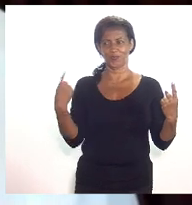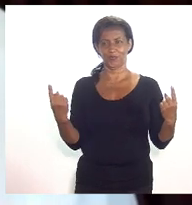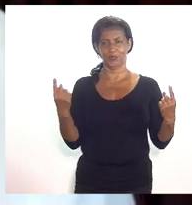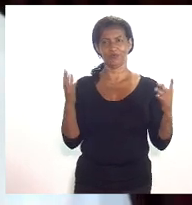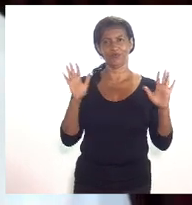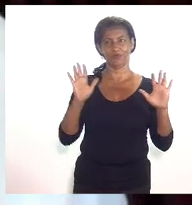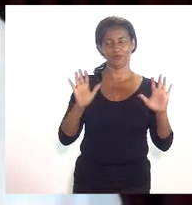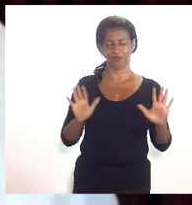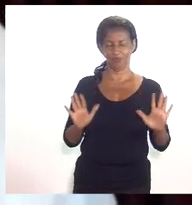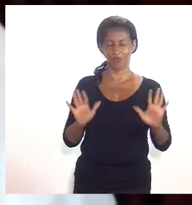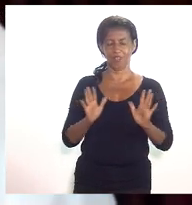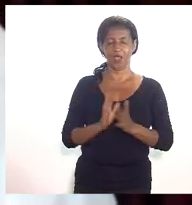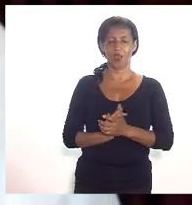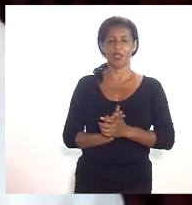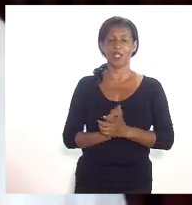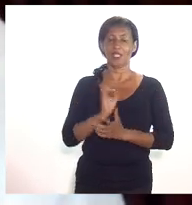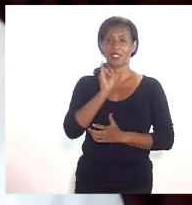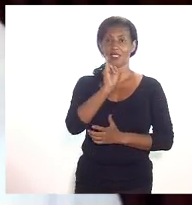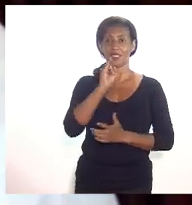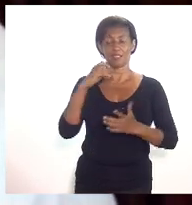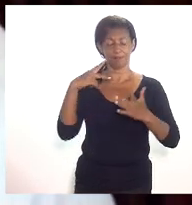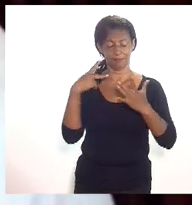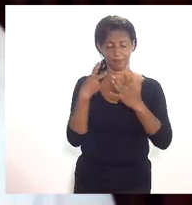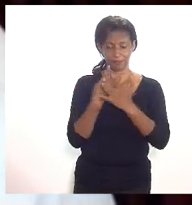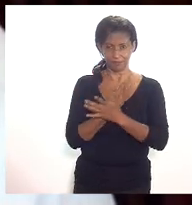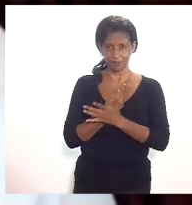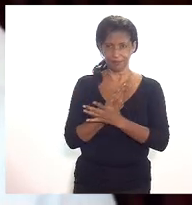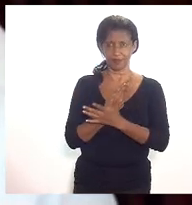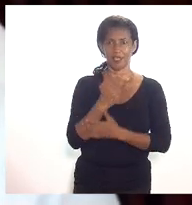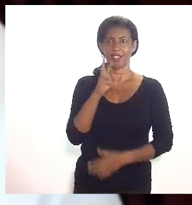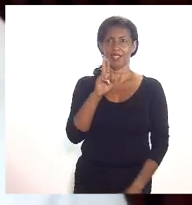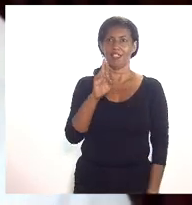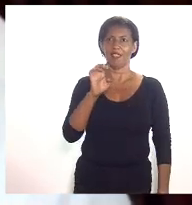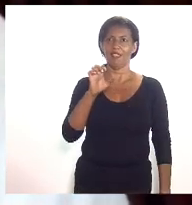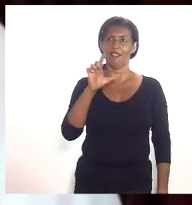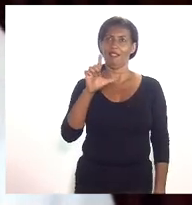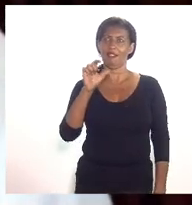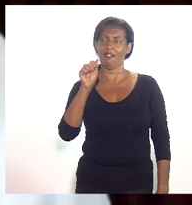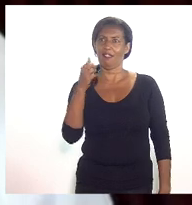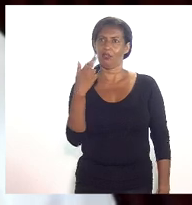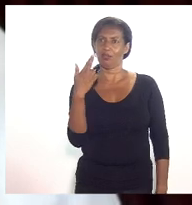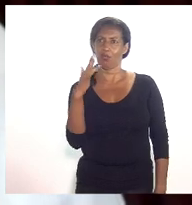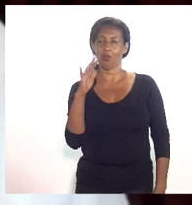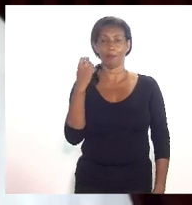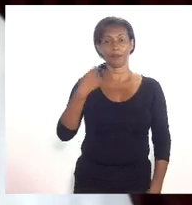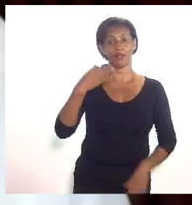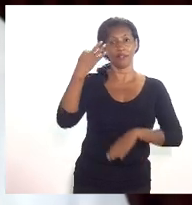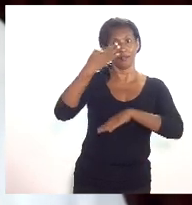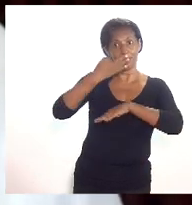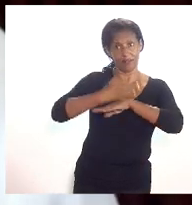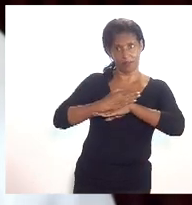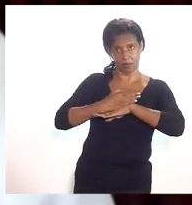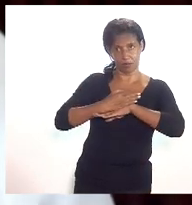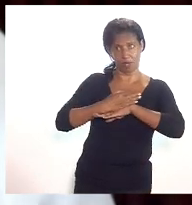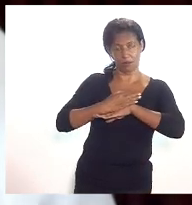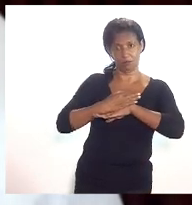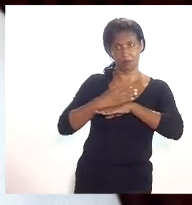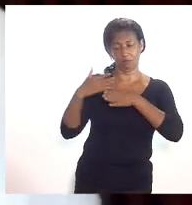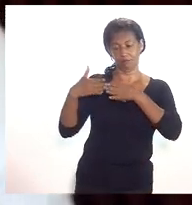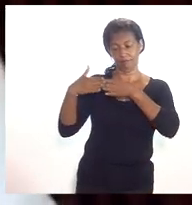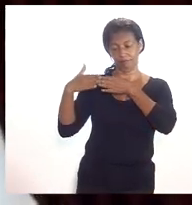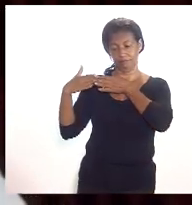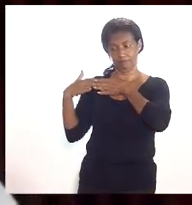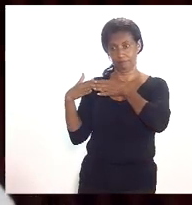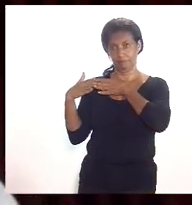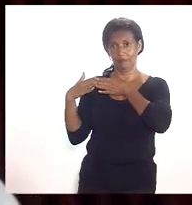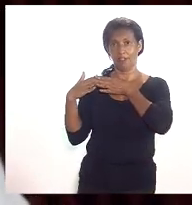vai, caso o relator precise se ausentar, ele vai colocar